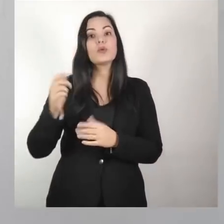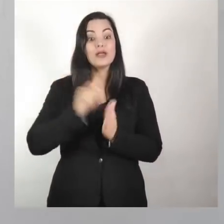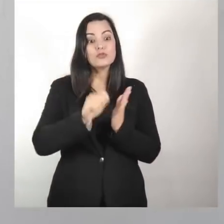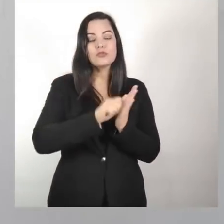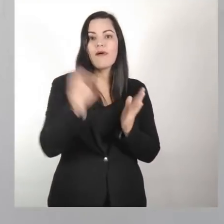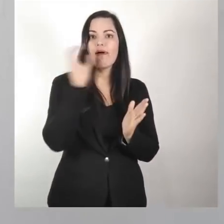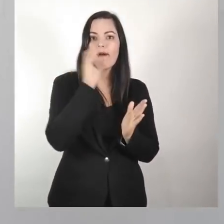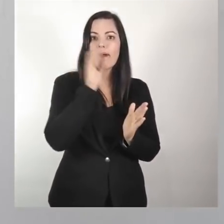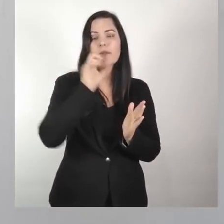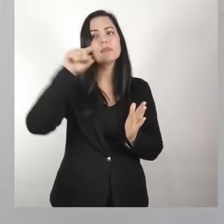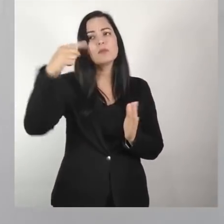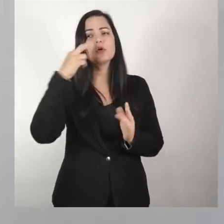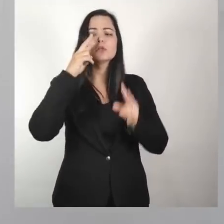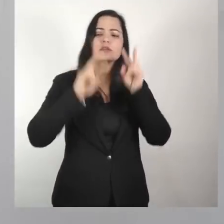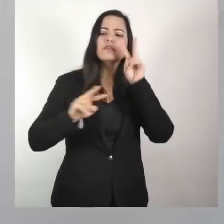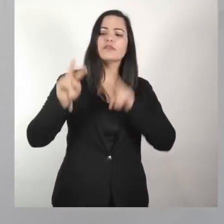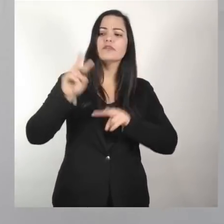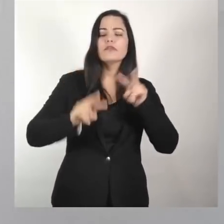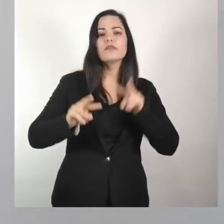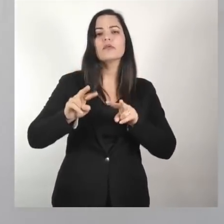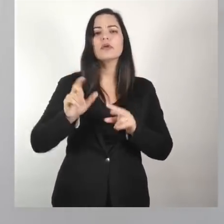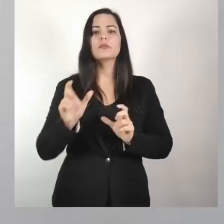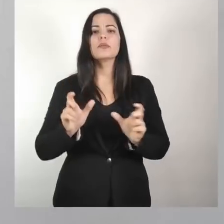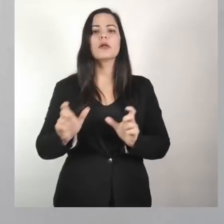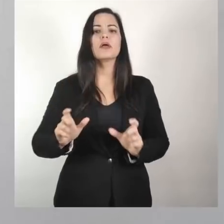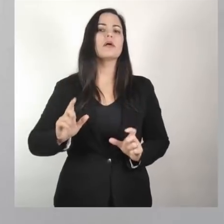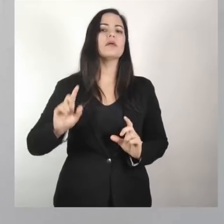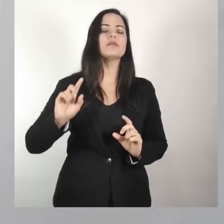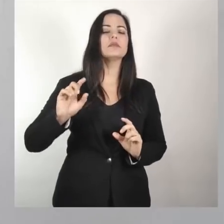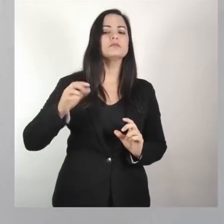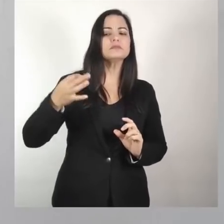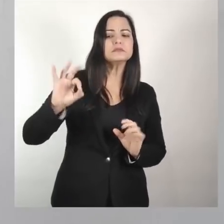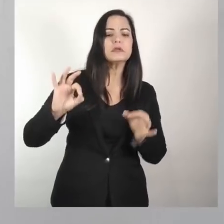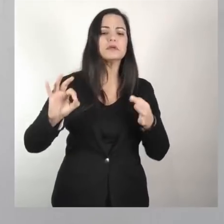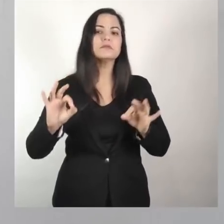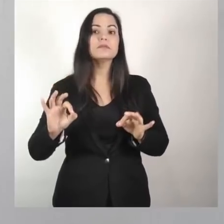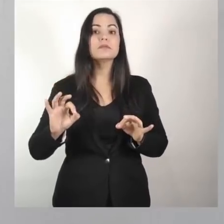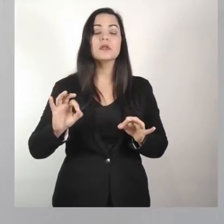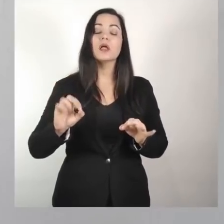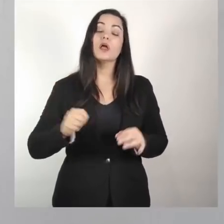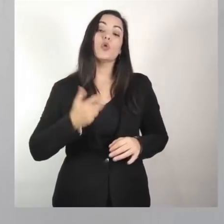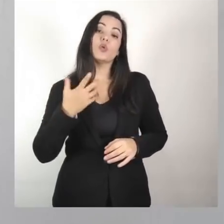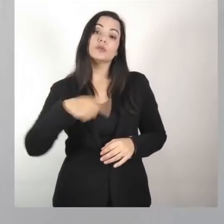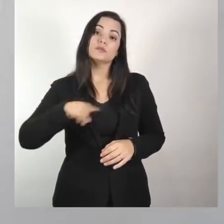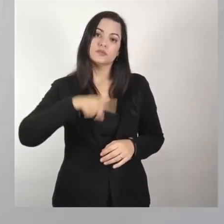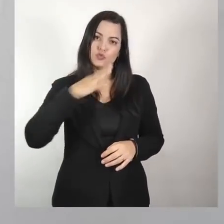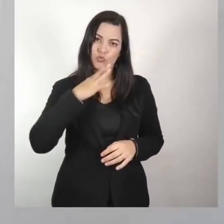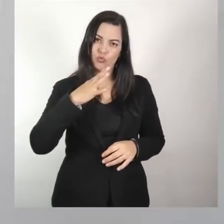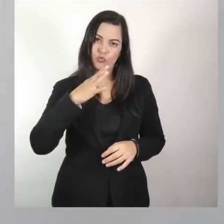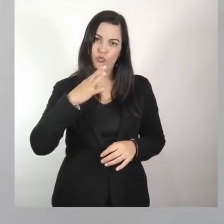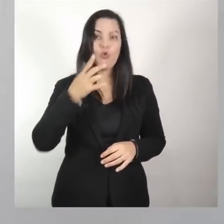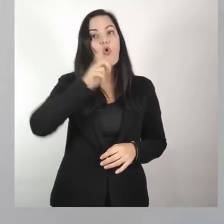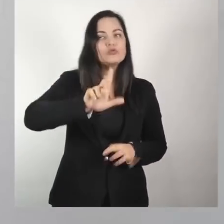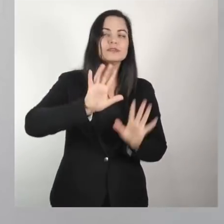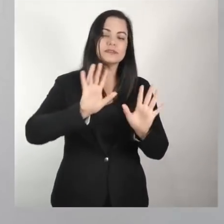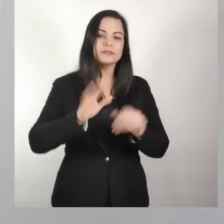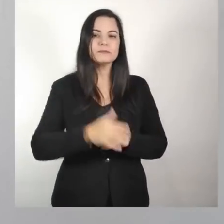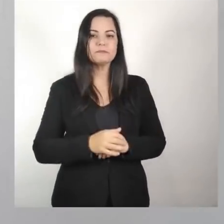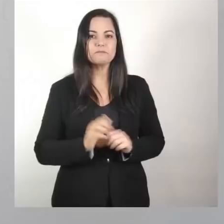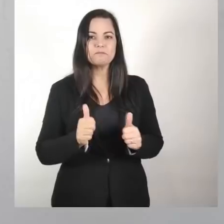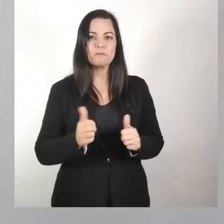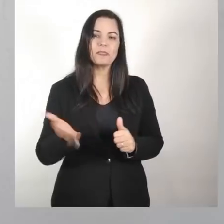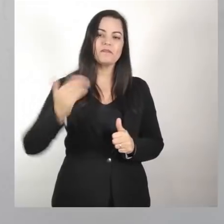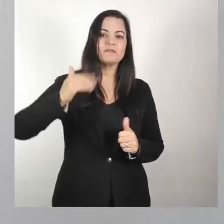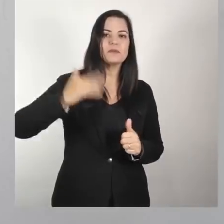mais rápido. Revise depois as palavras. É quantas vocês conseguirem, tá bom?